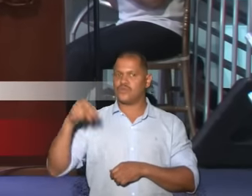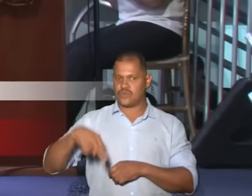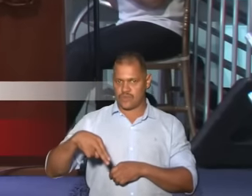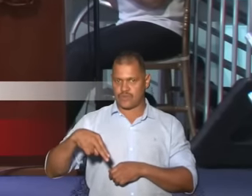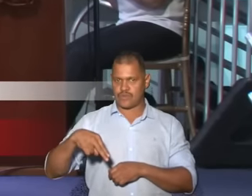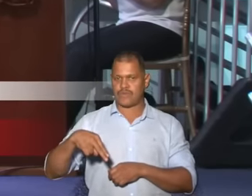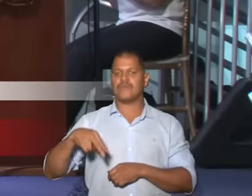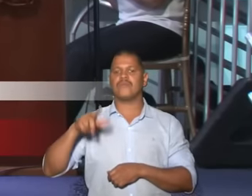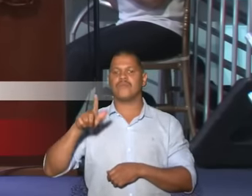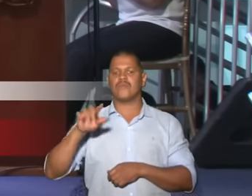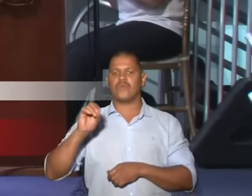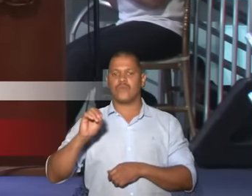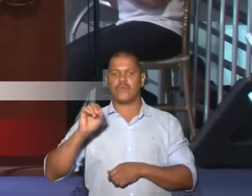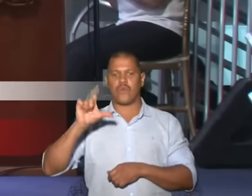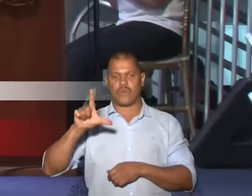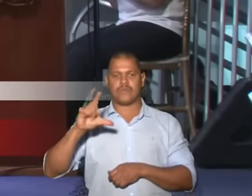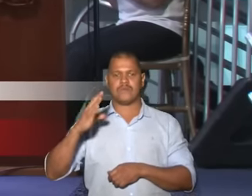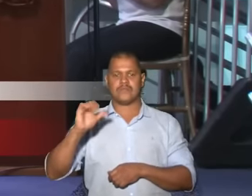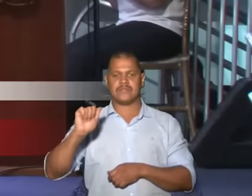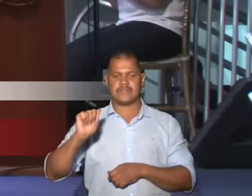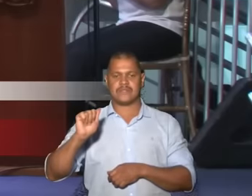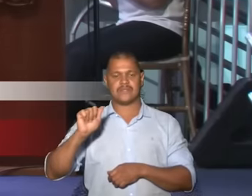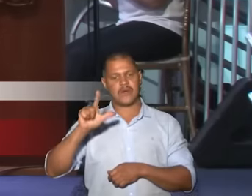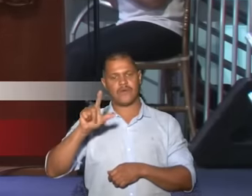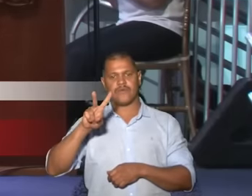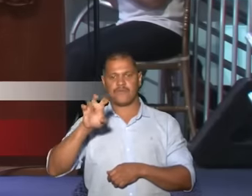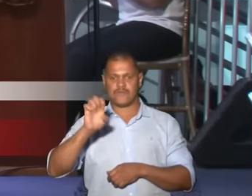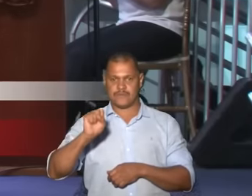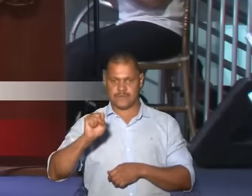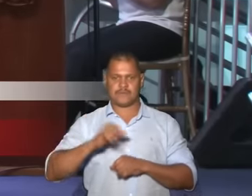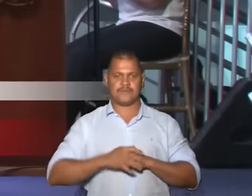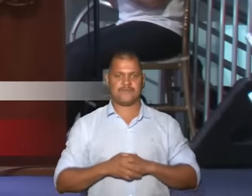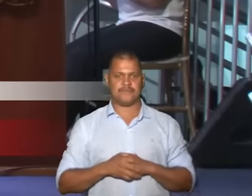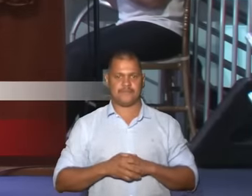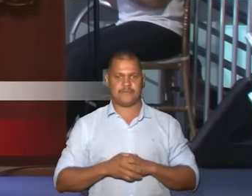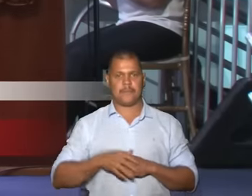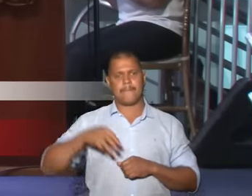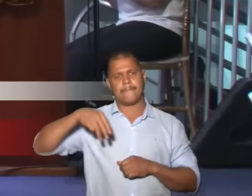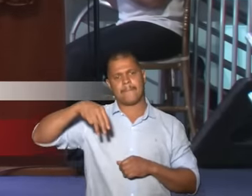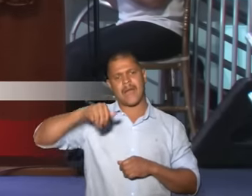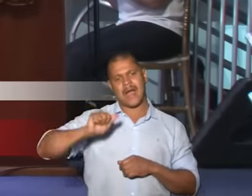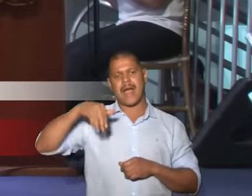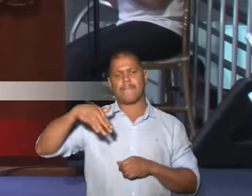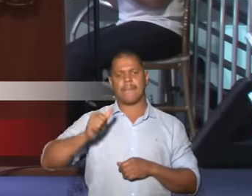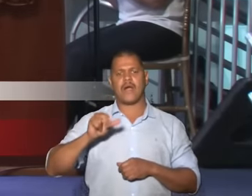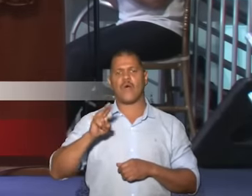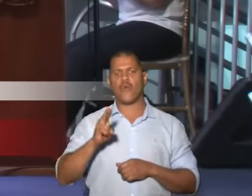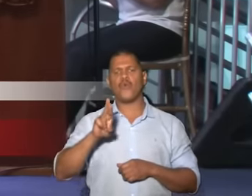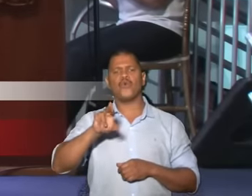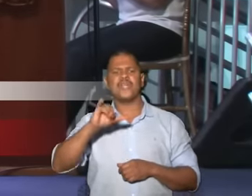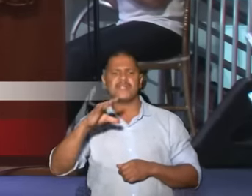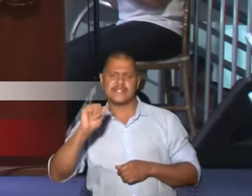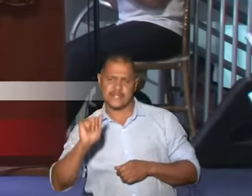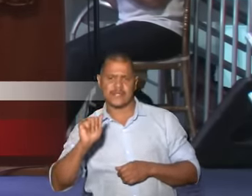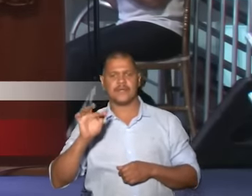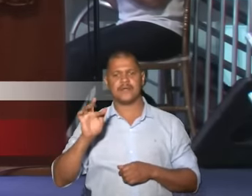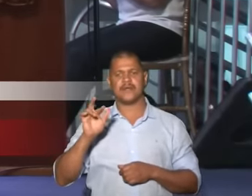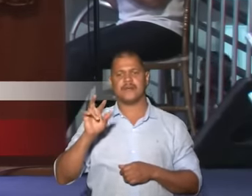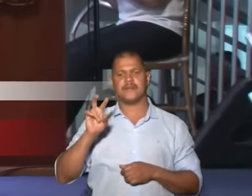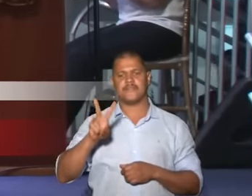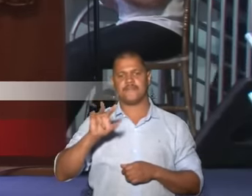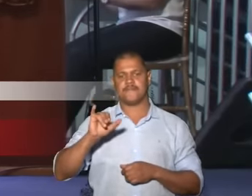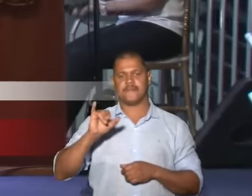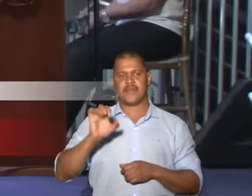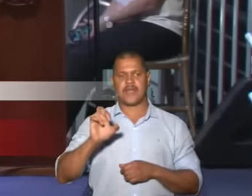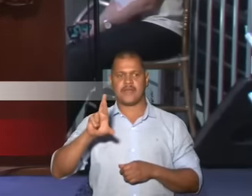Gonçalves. A Maurícia Vieira de Souza.